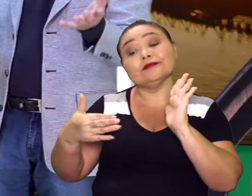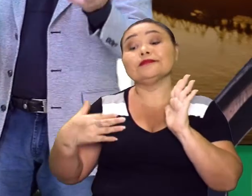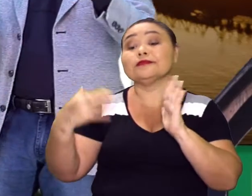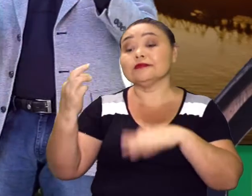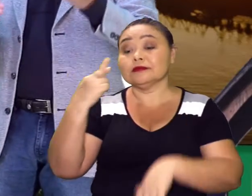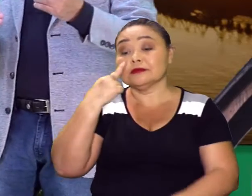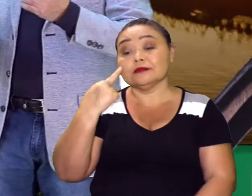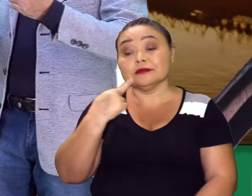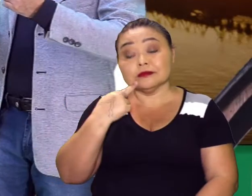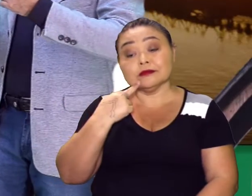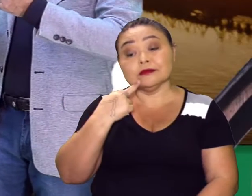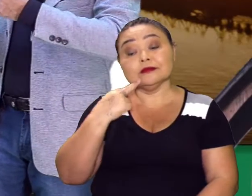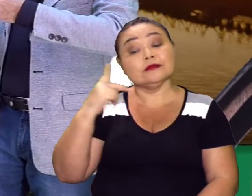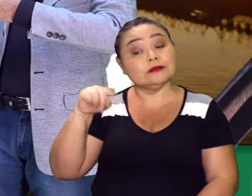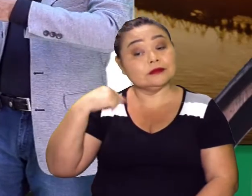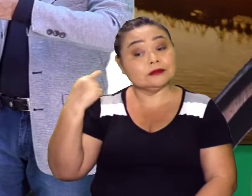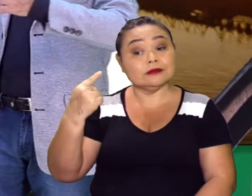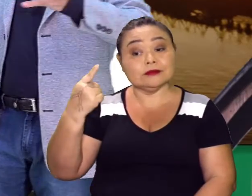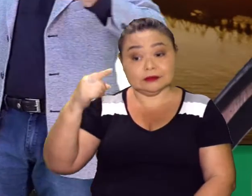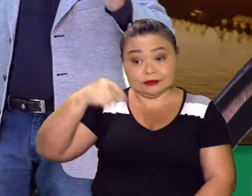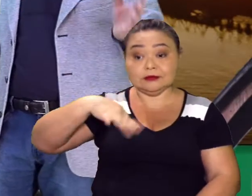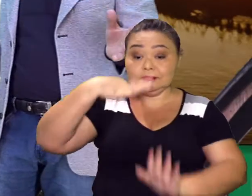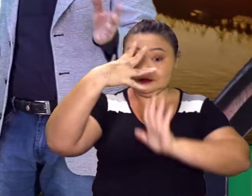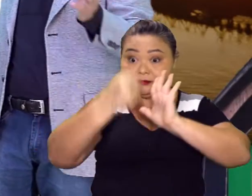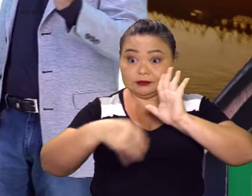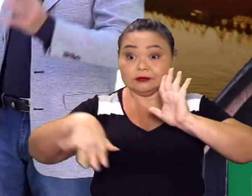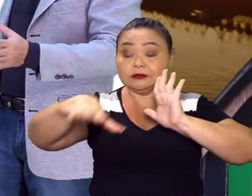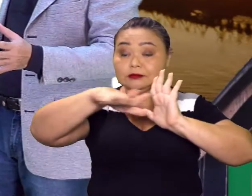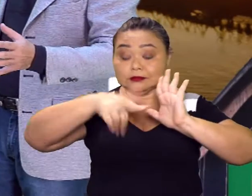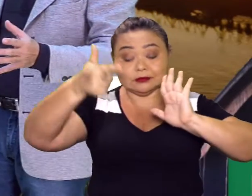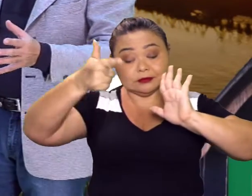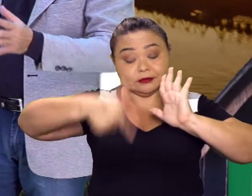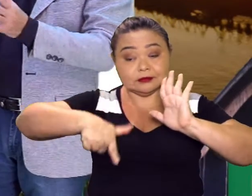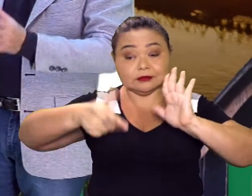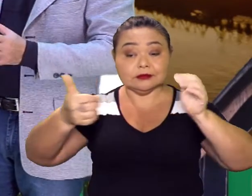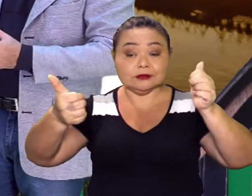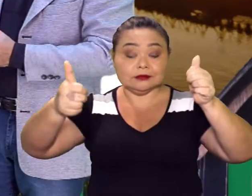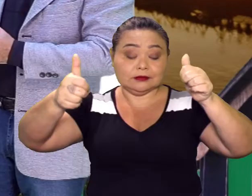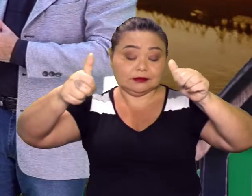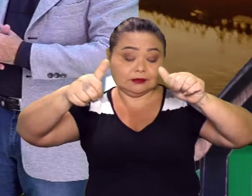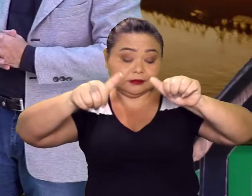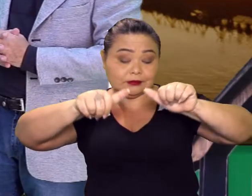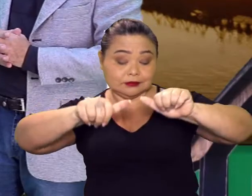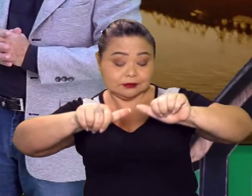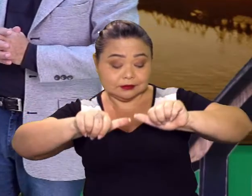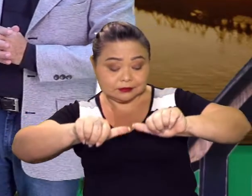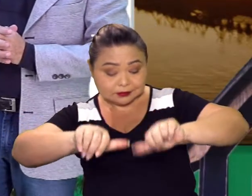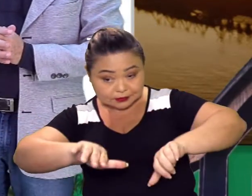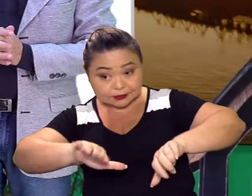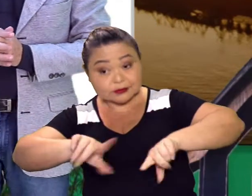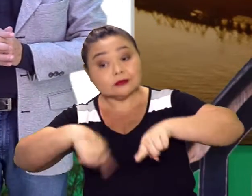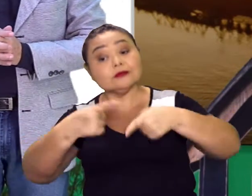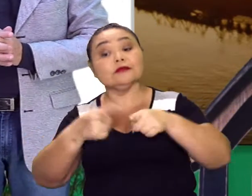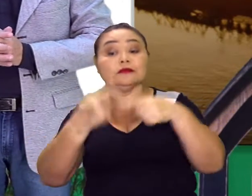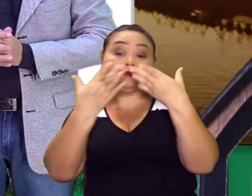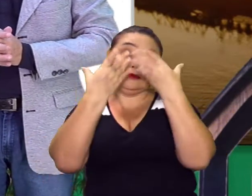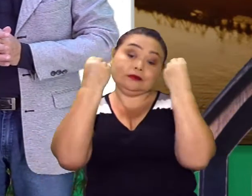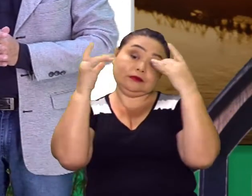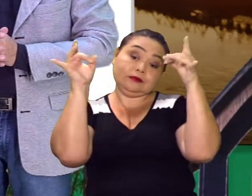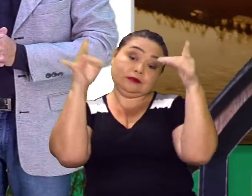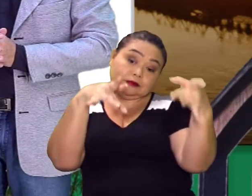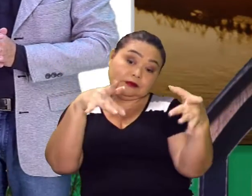Rondônia. E aí a Amazônia, que é a região de Rondônia, vai novamente cair no esquecimento. É isso?